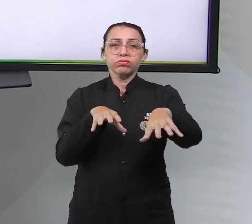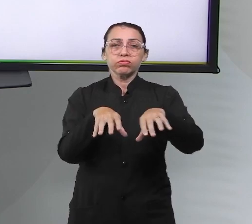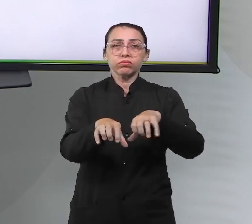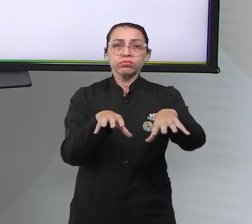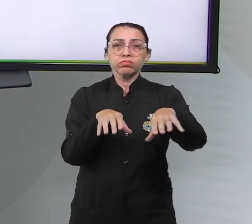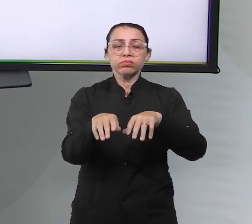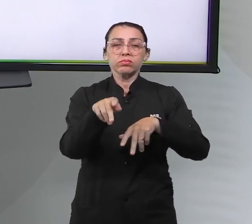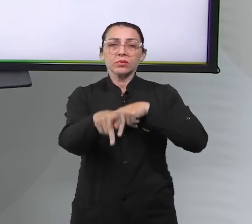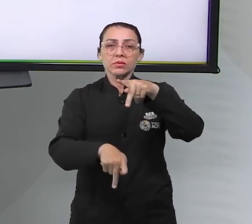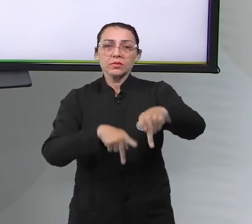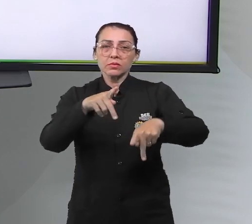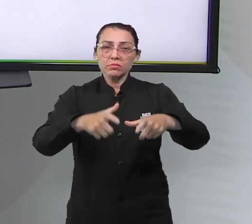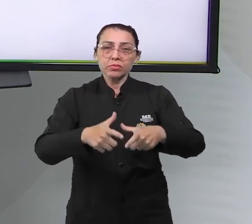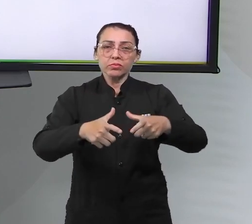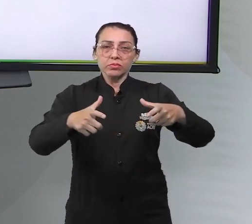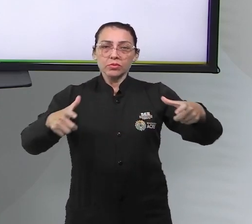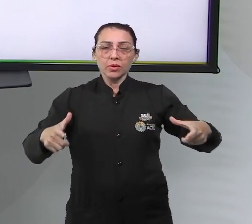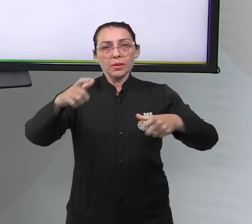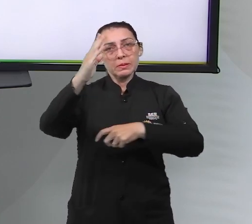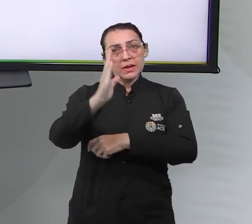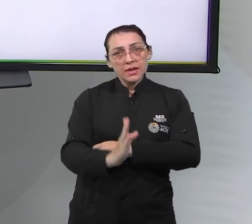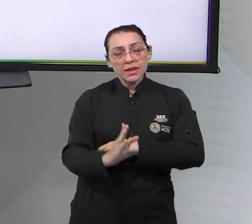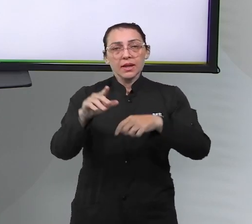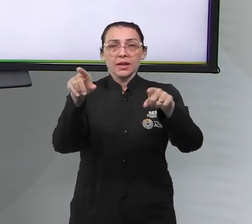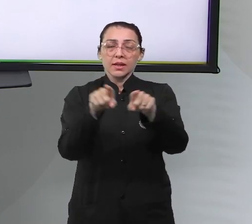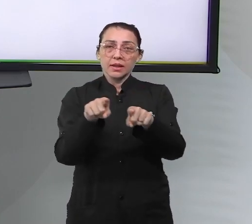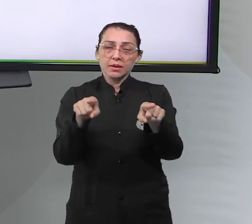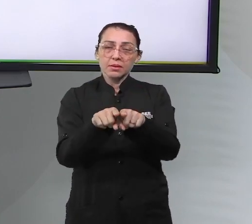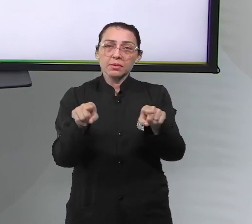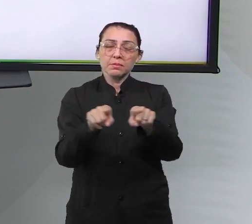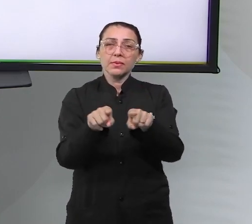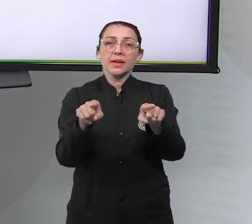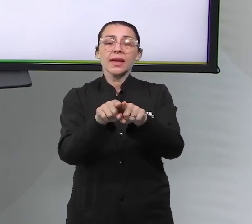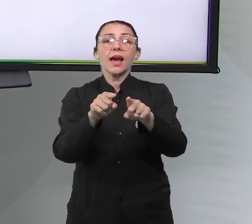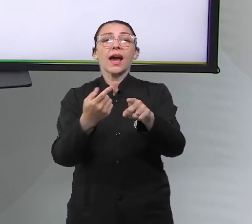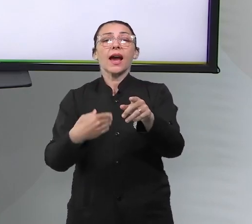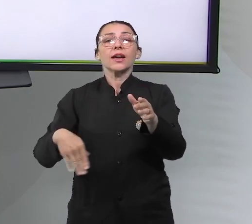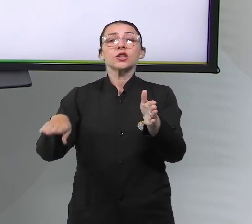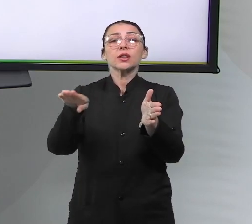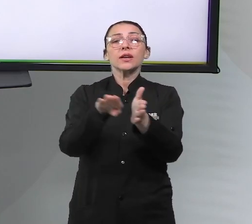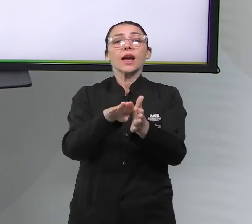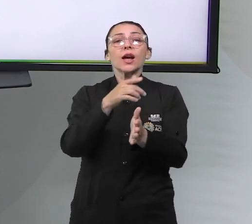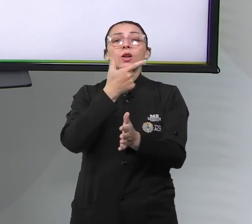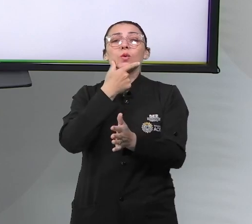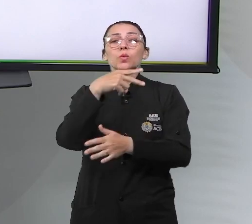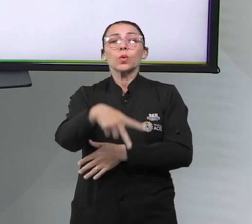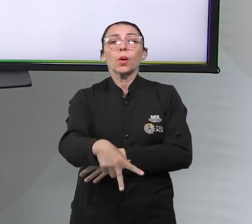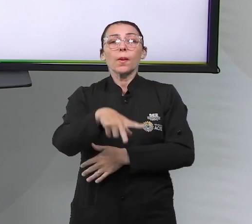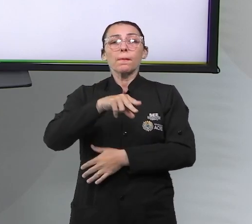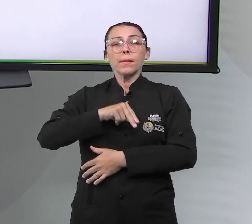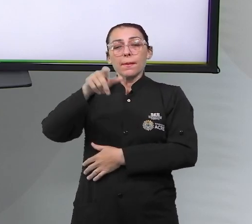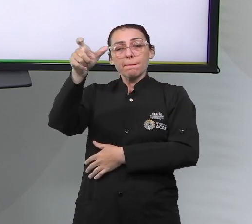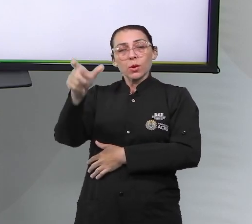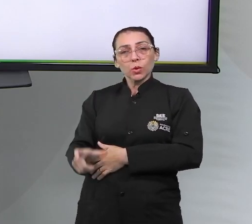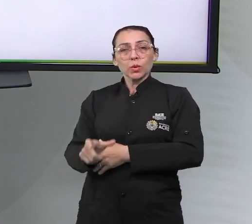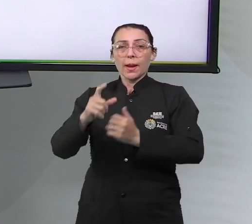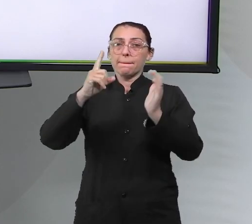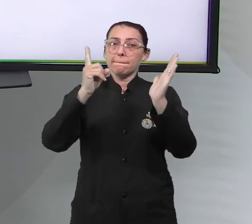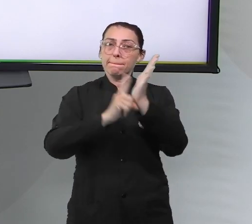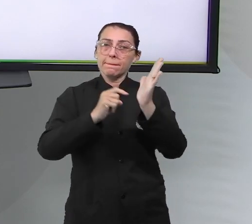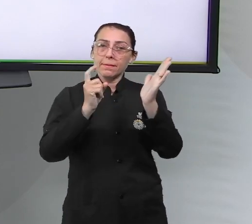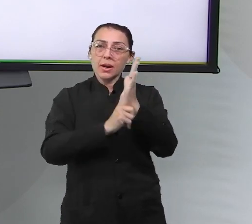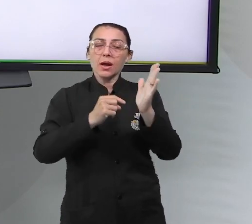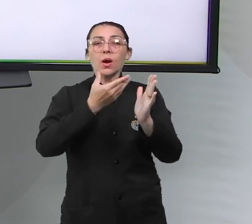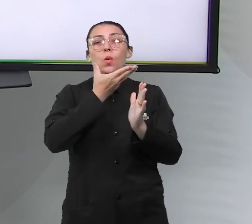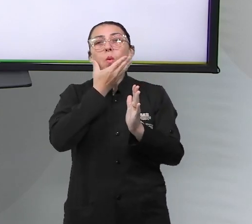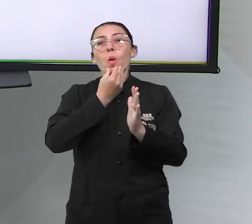sociedade brasileira, se nós levarmos em conta a chegada do homem português, que é o homem branco, o